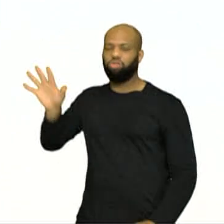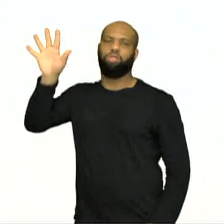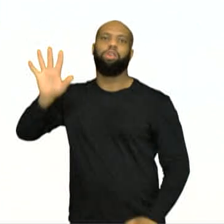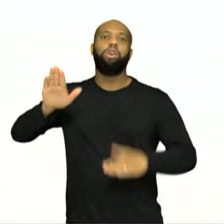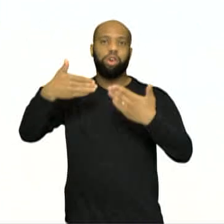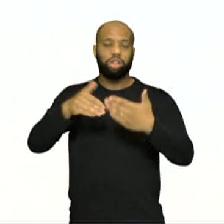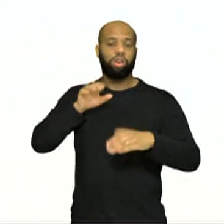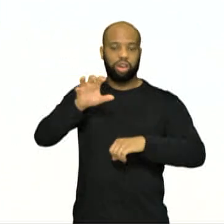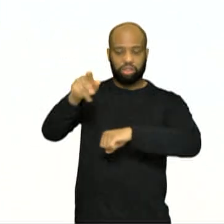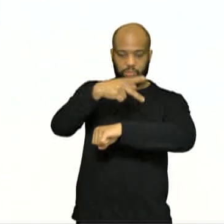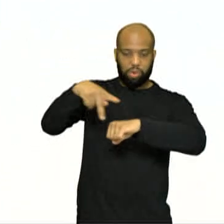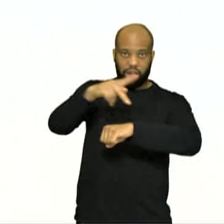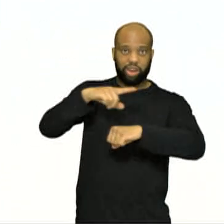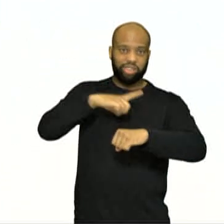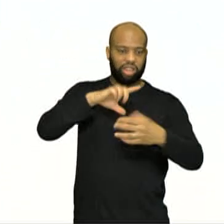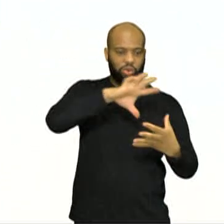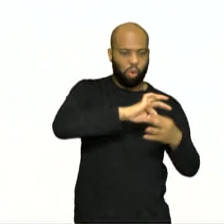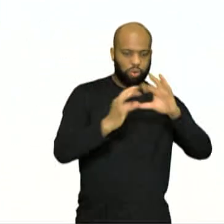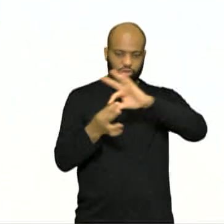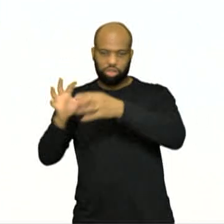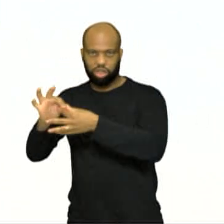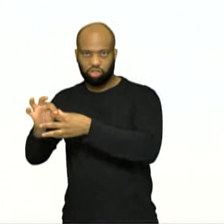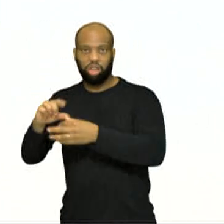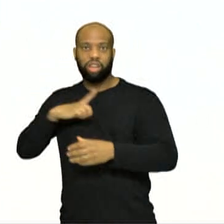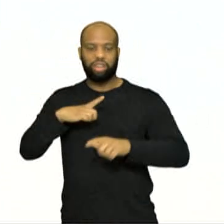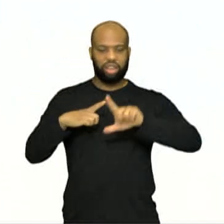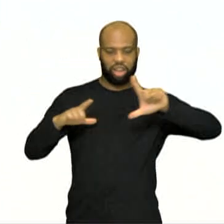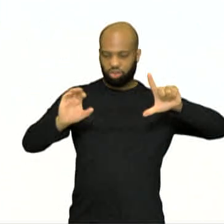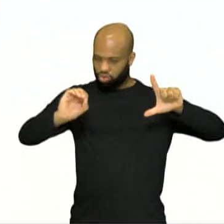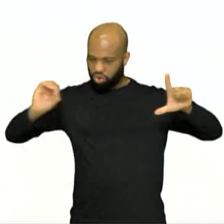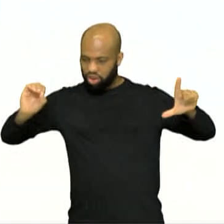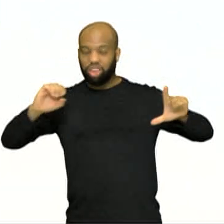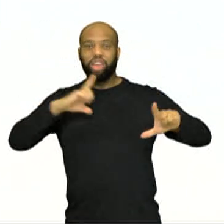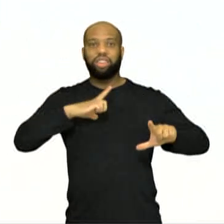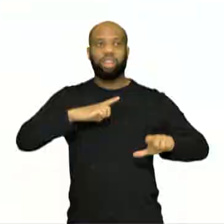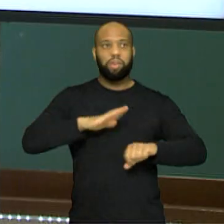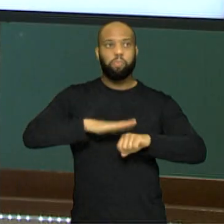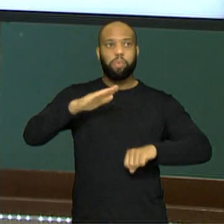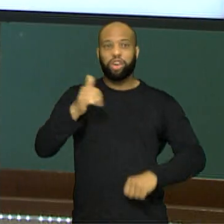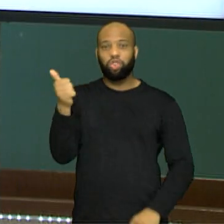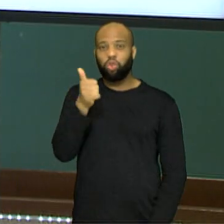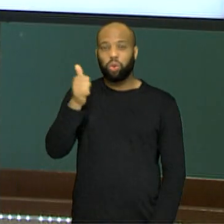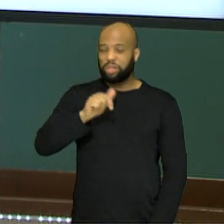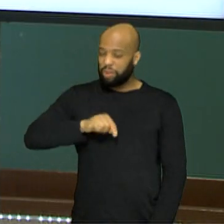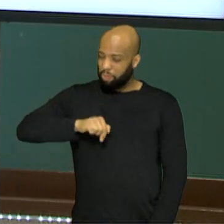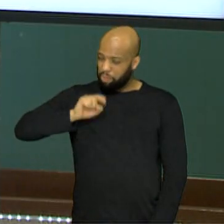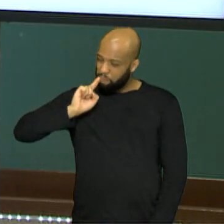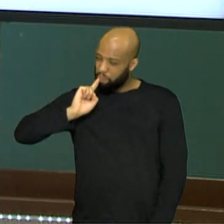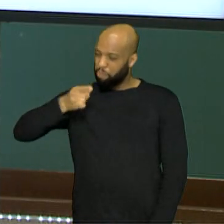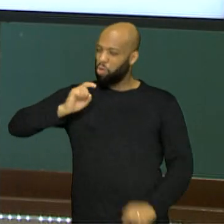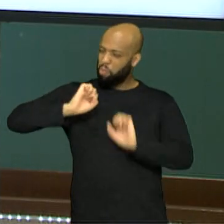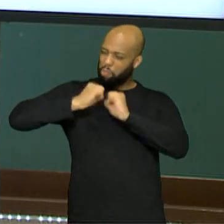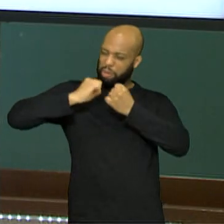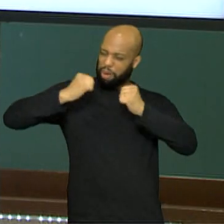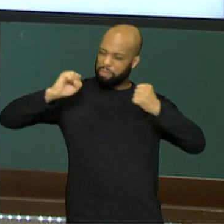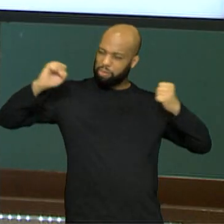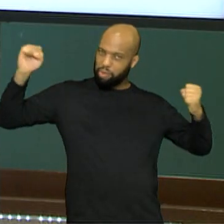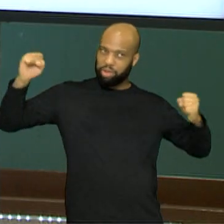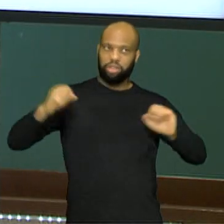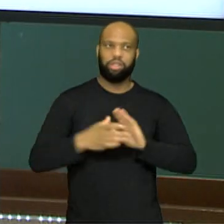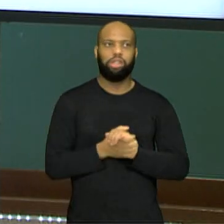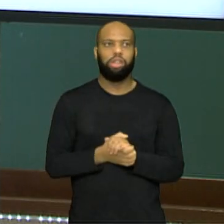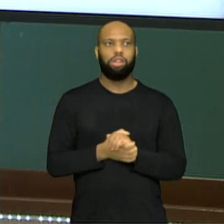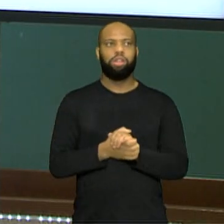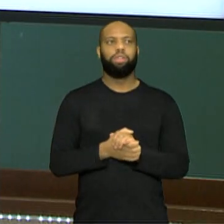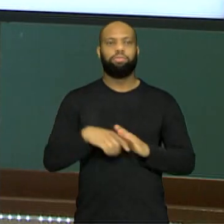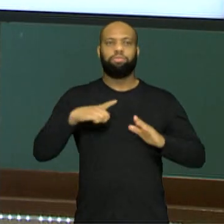divide nesses dois continentes. Na parte leste e oeste tem mais de 11.000 quilômetros de extensão. Fazendo